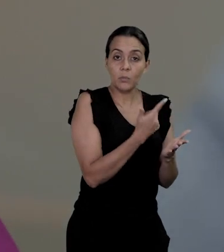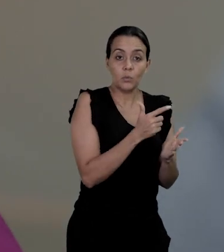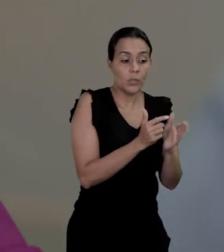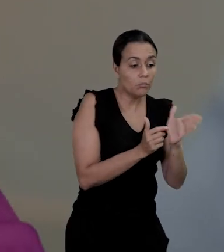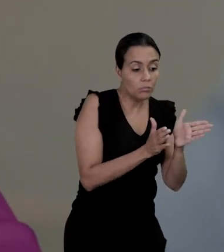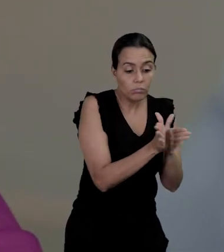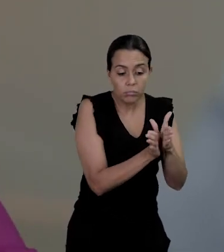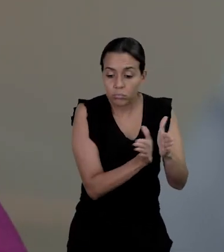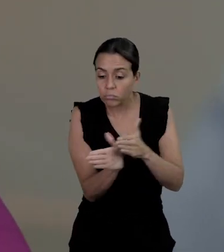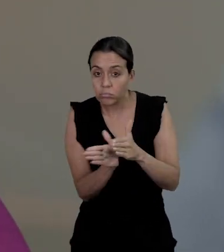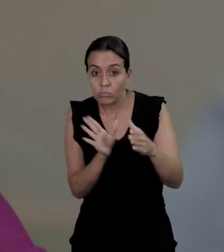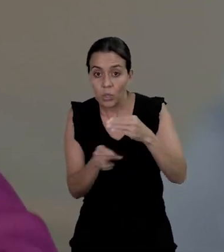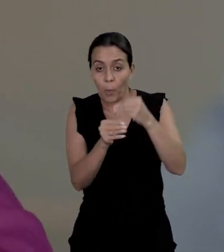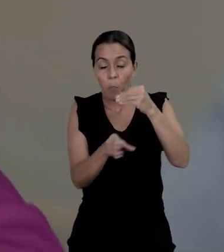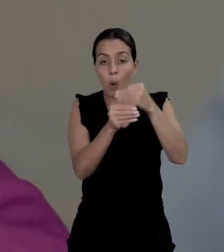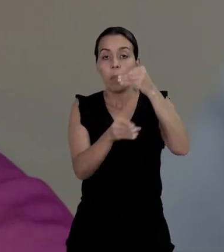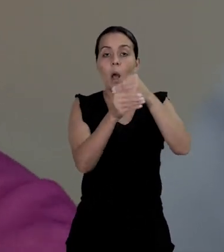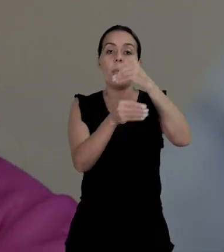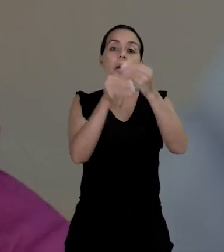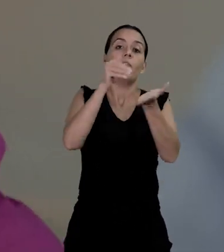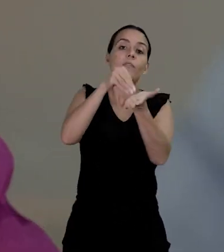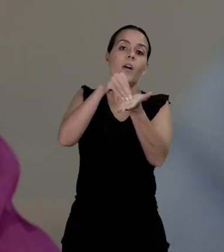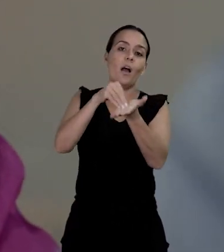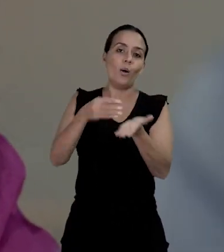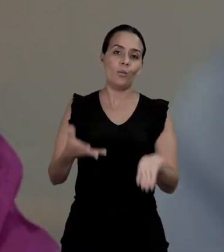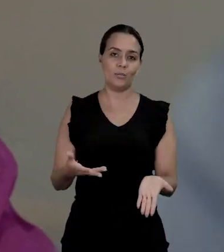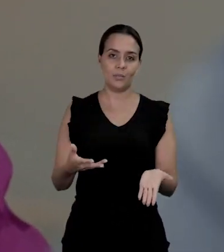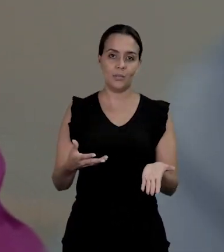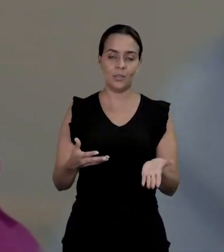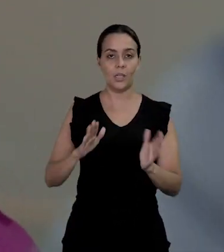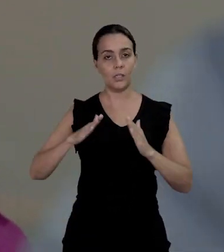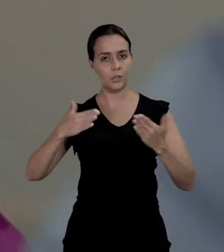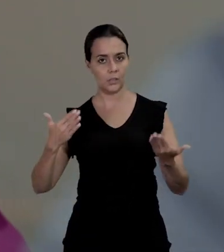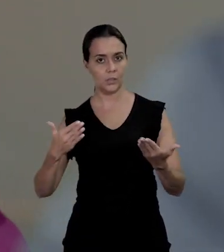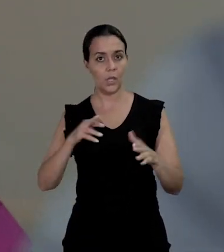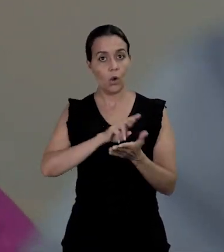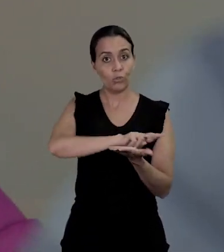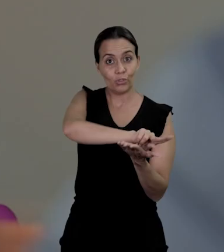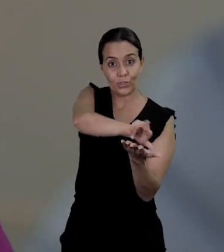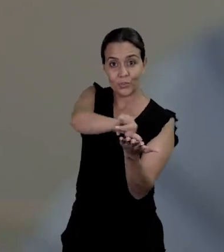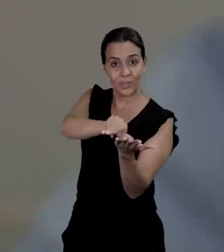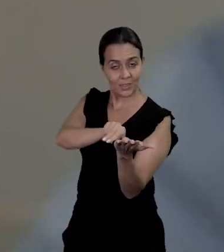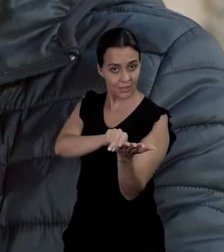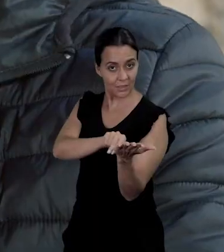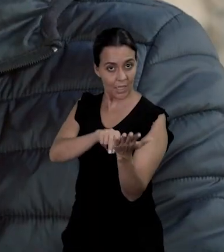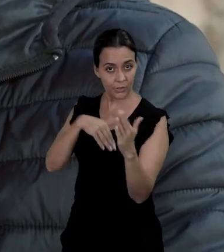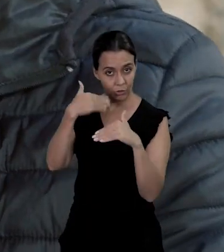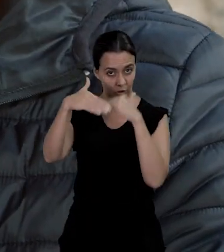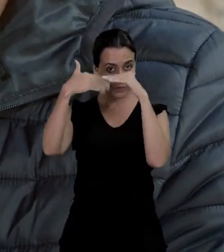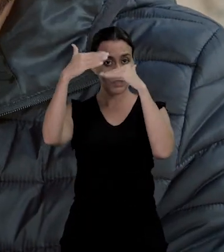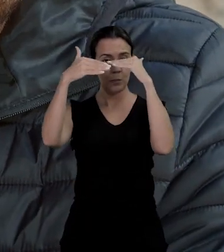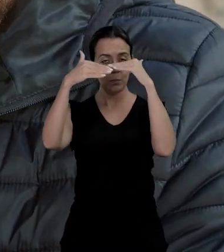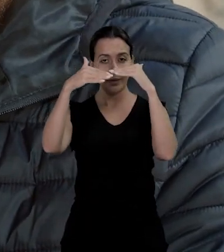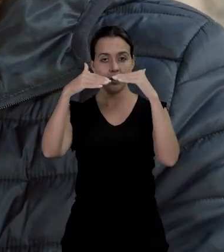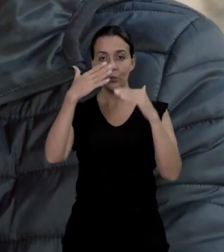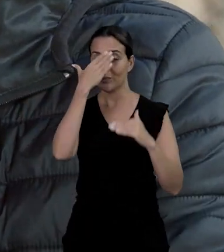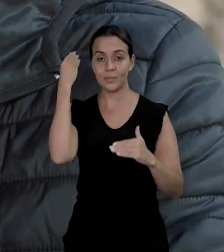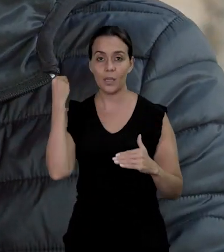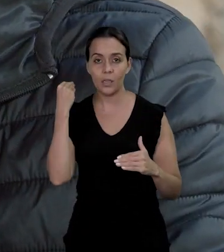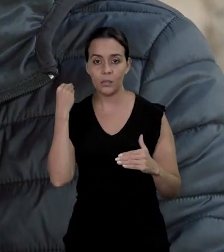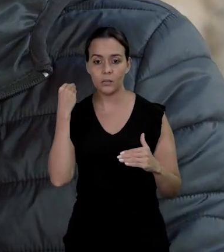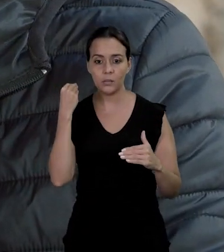tem diversidade no desenvolvimento, a gente não só discrimina e exclui as pessoas, mas como a gente também deixa de avançar. A gente está fazendo um outro